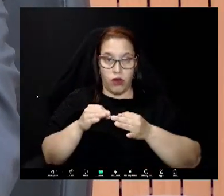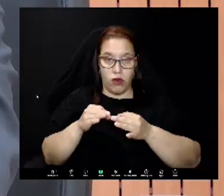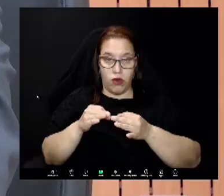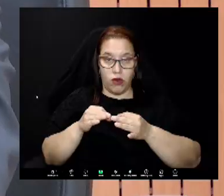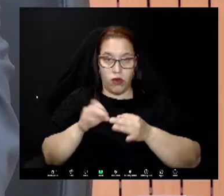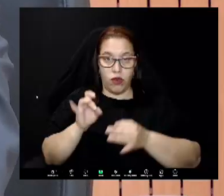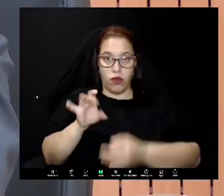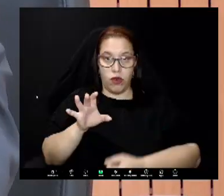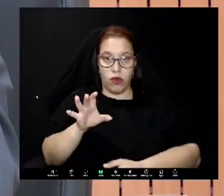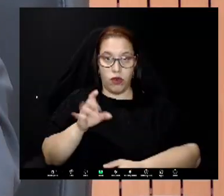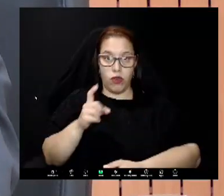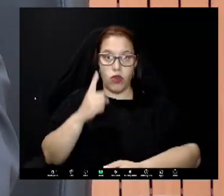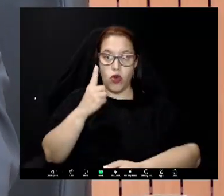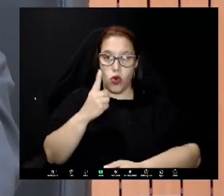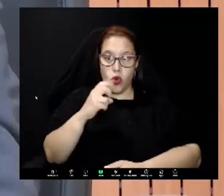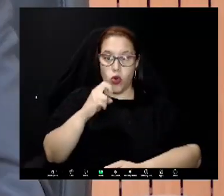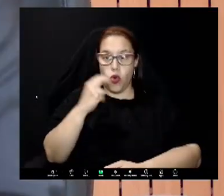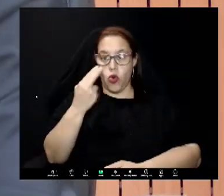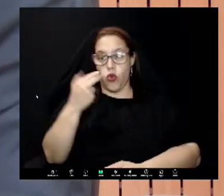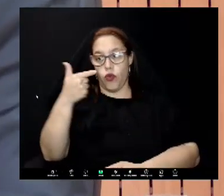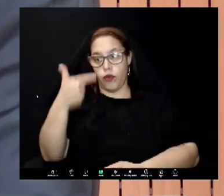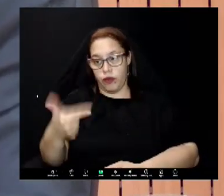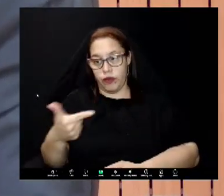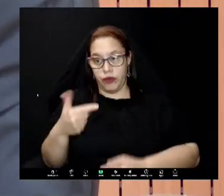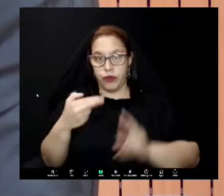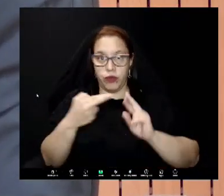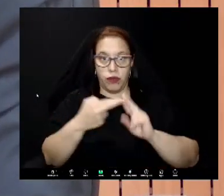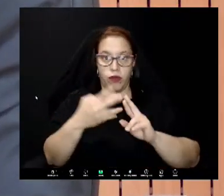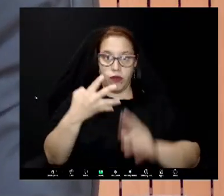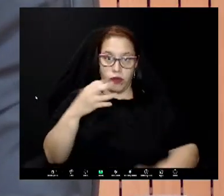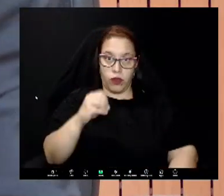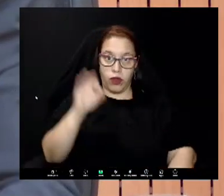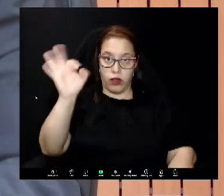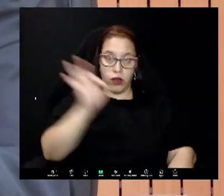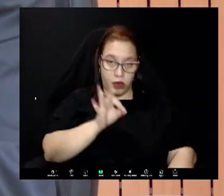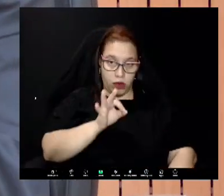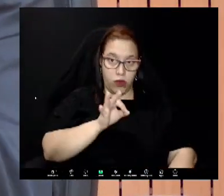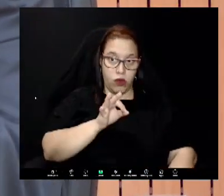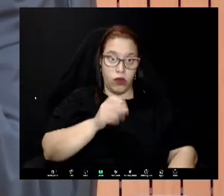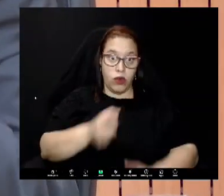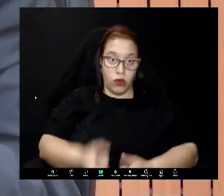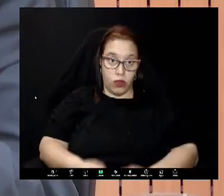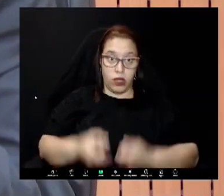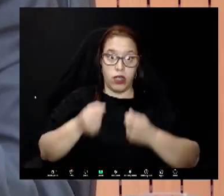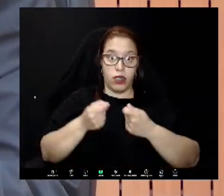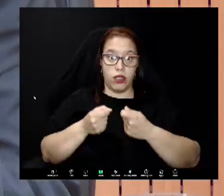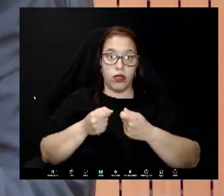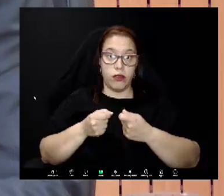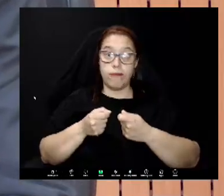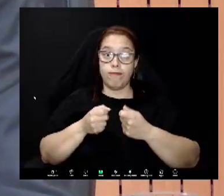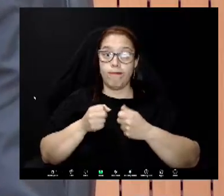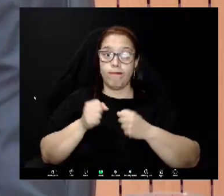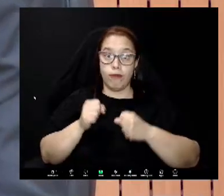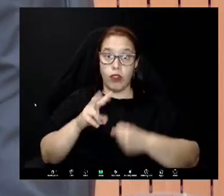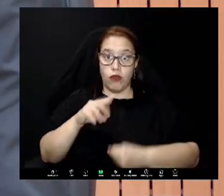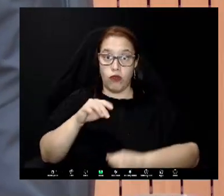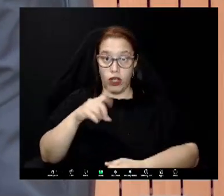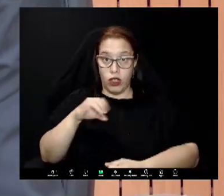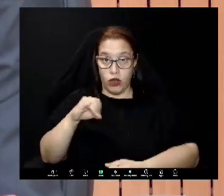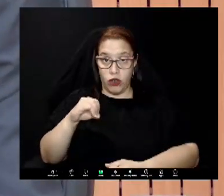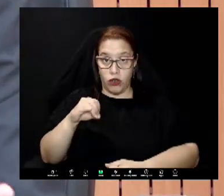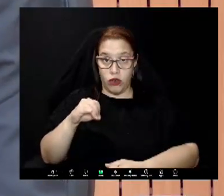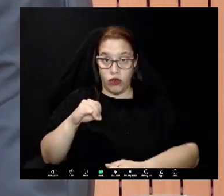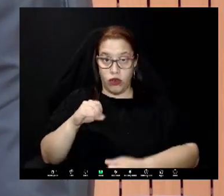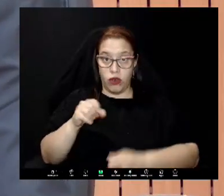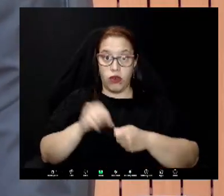e 2, que representa 40% dos casos de câncer de ovário. E a gente pode fazer a videolaparoscopia, como a gente faz na Unicamp,